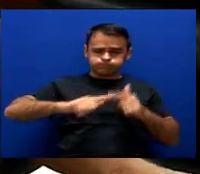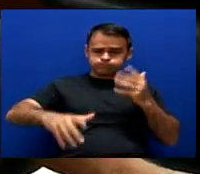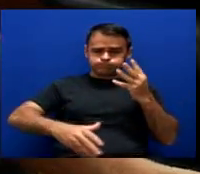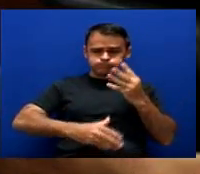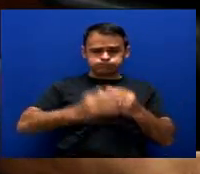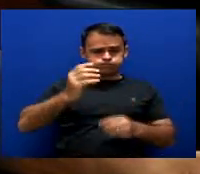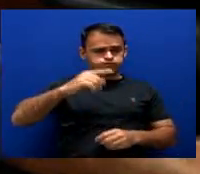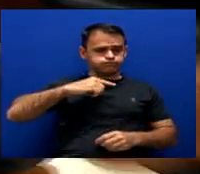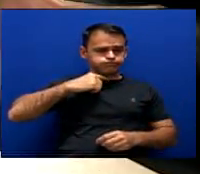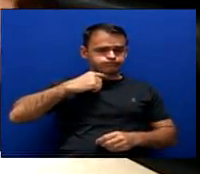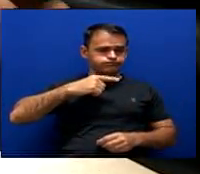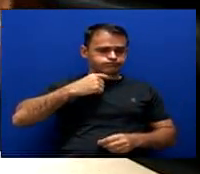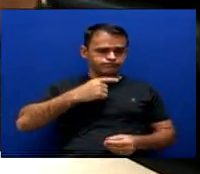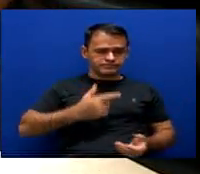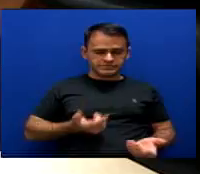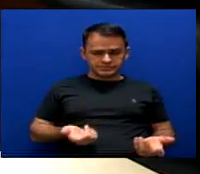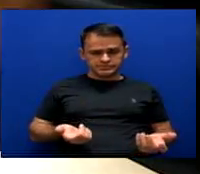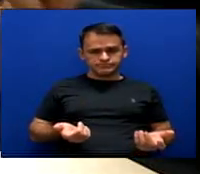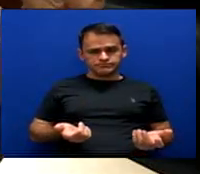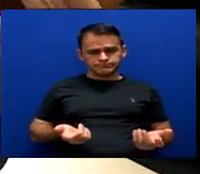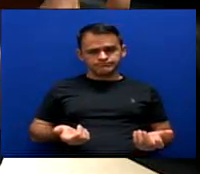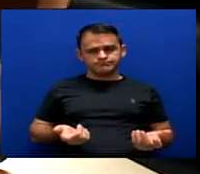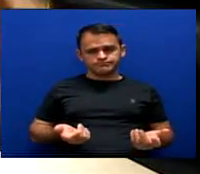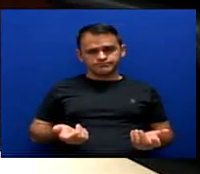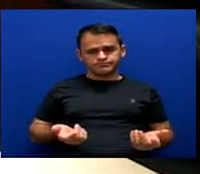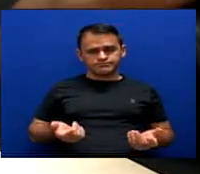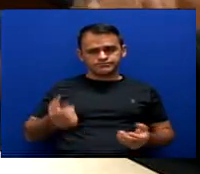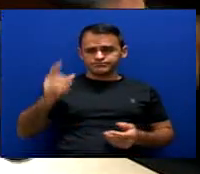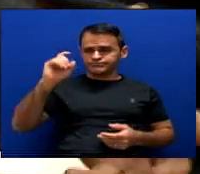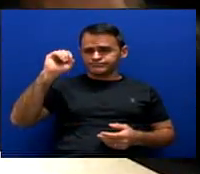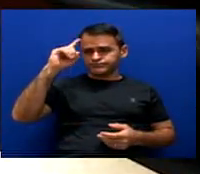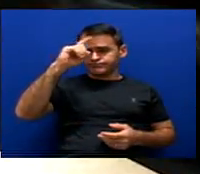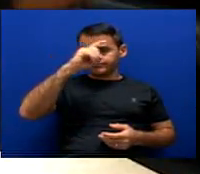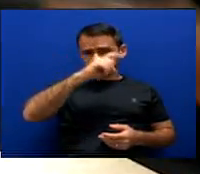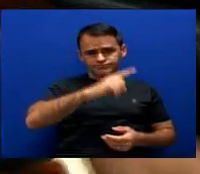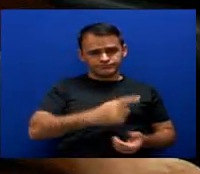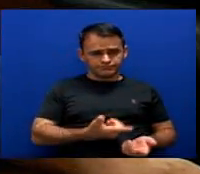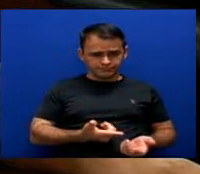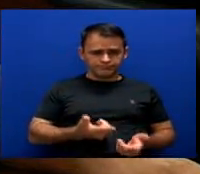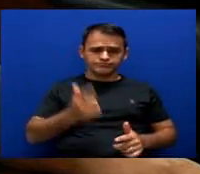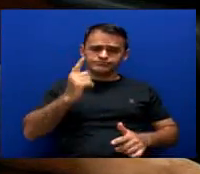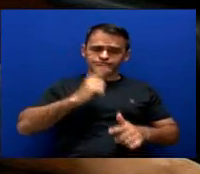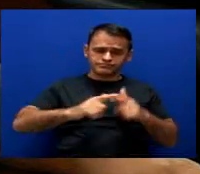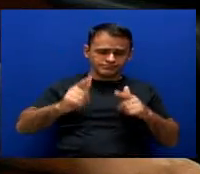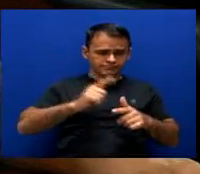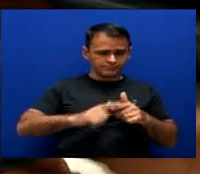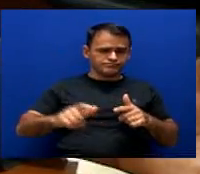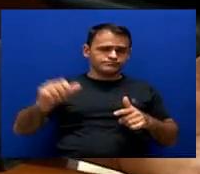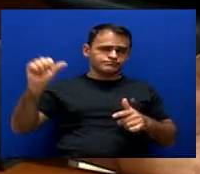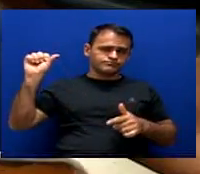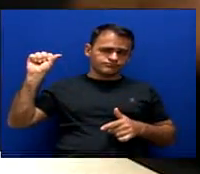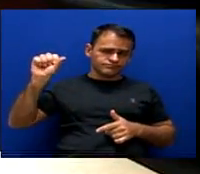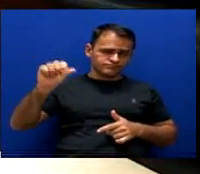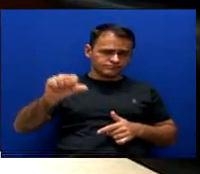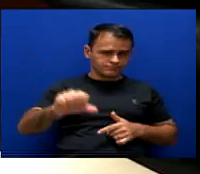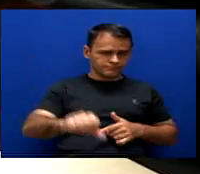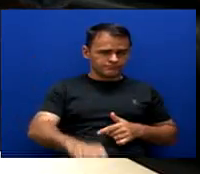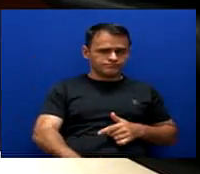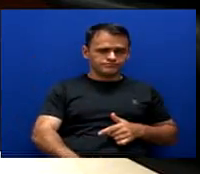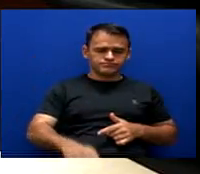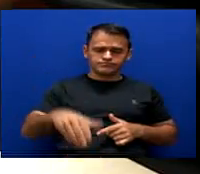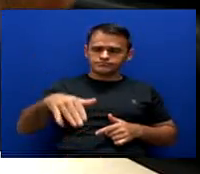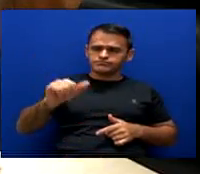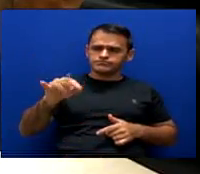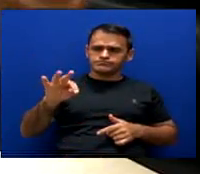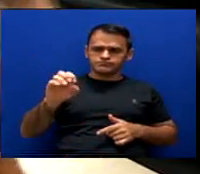então é nós estamos chegando ao fundo do fundo do fundo do poço onildo de 2010